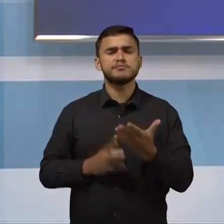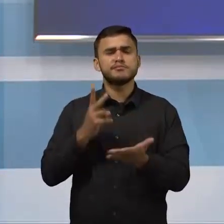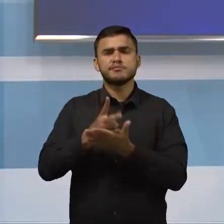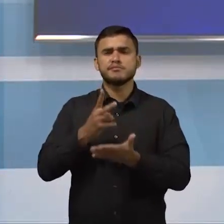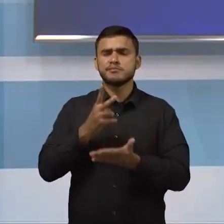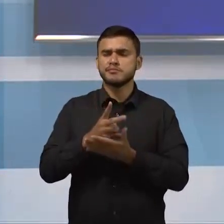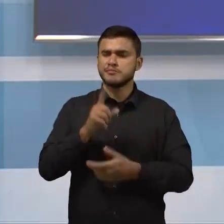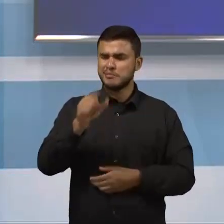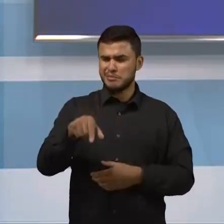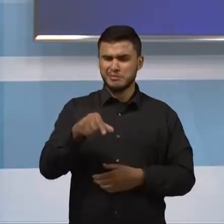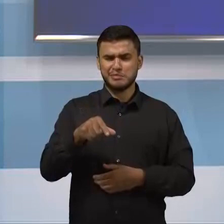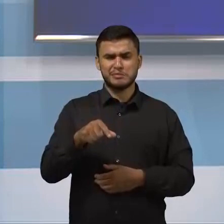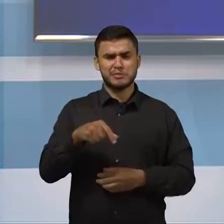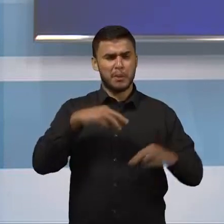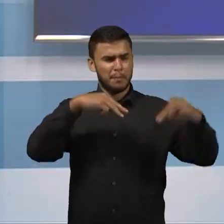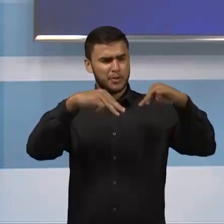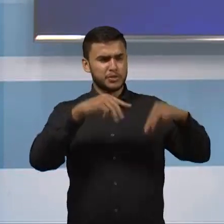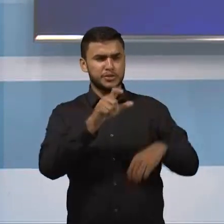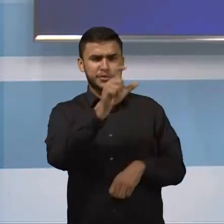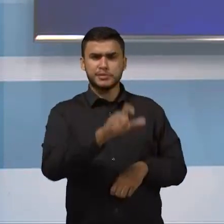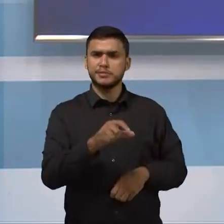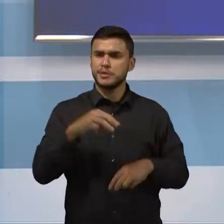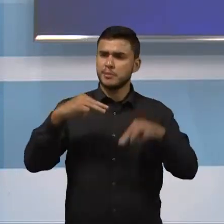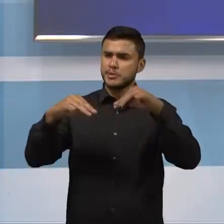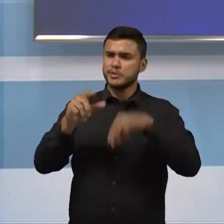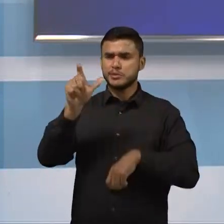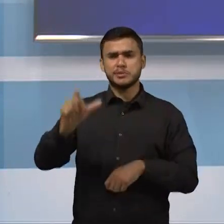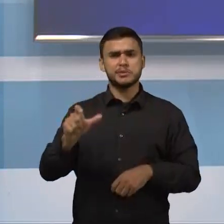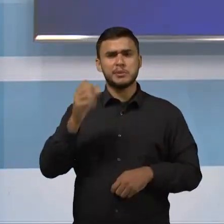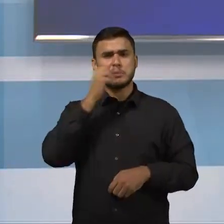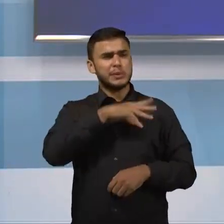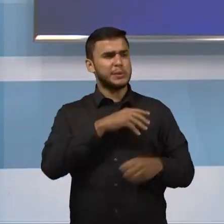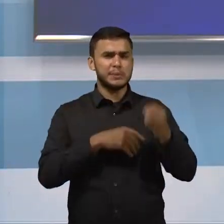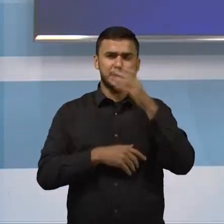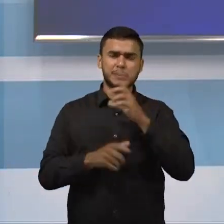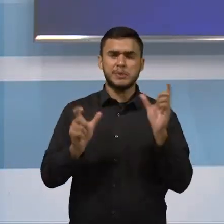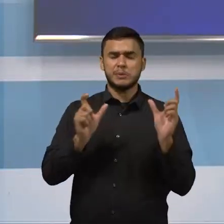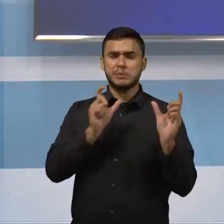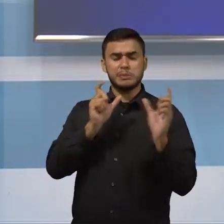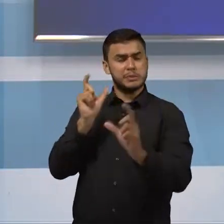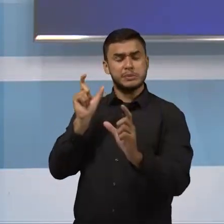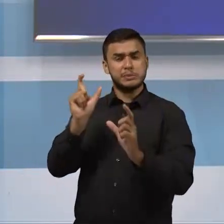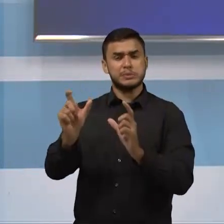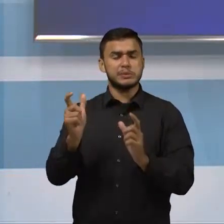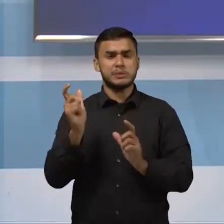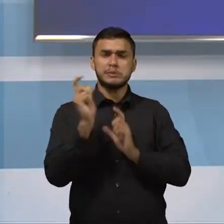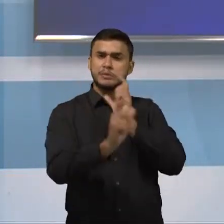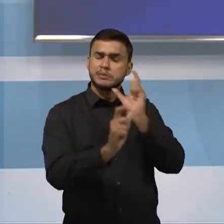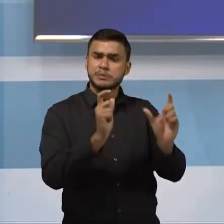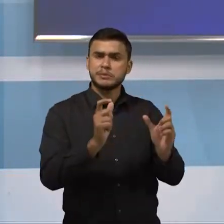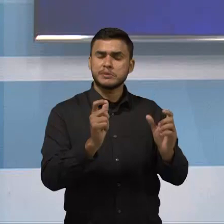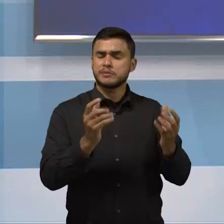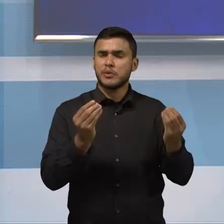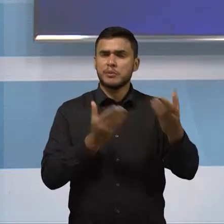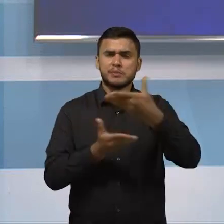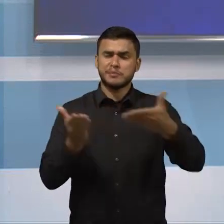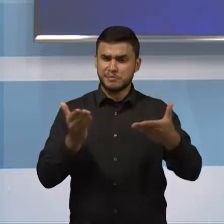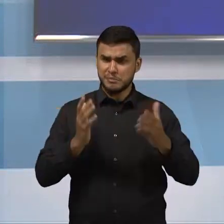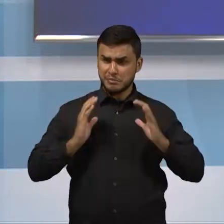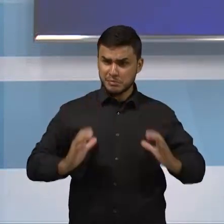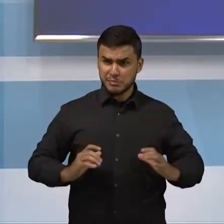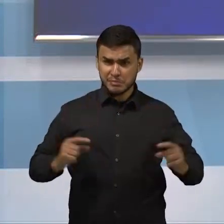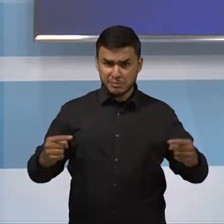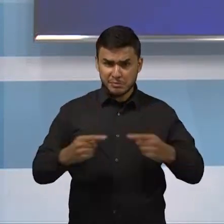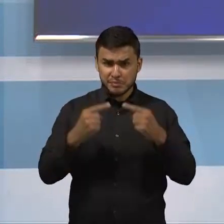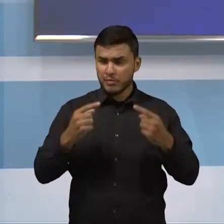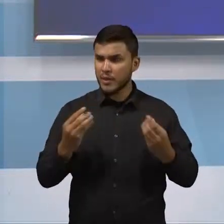de agressão entre os vários ministros do Supremo Tribunal, porque esse é um fato que está realmente chamando